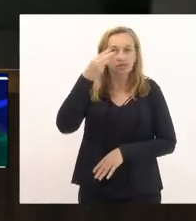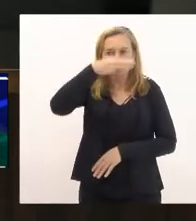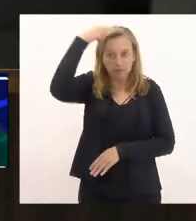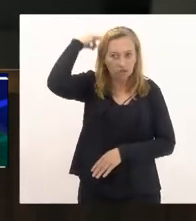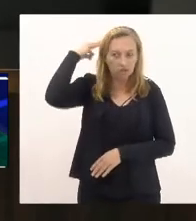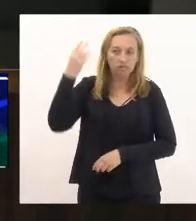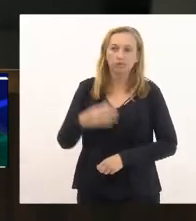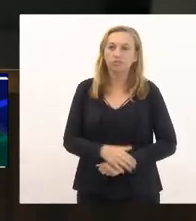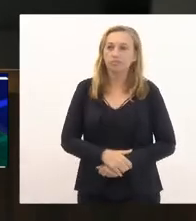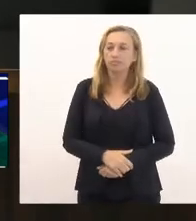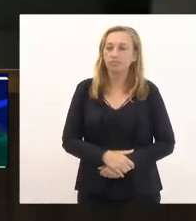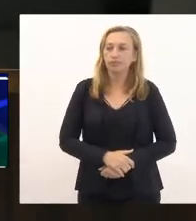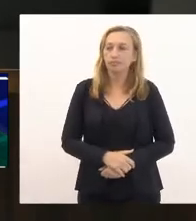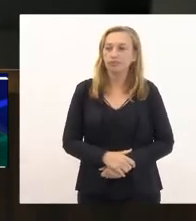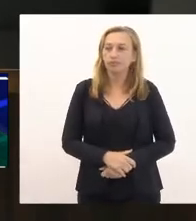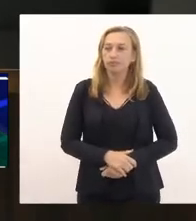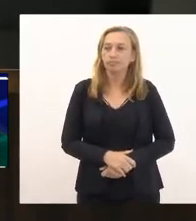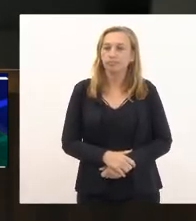Pacheco.